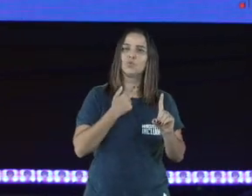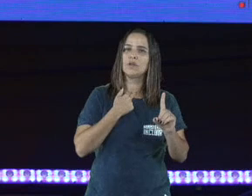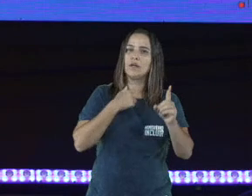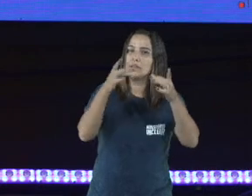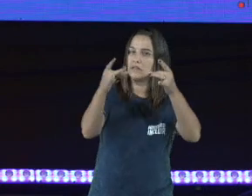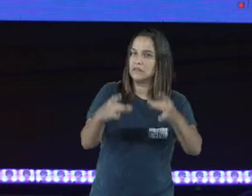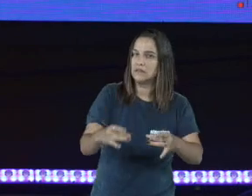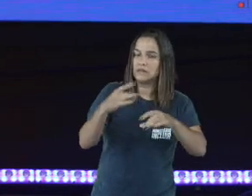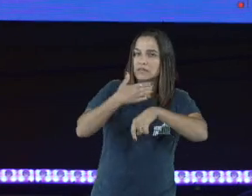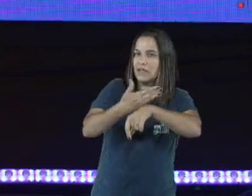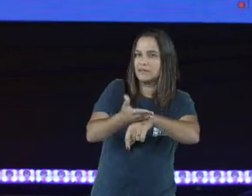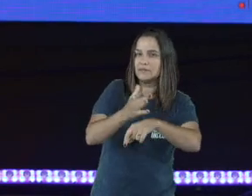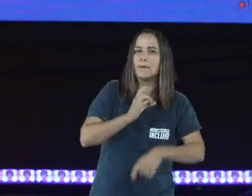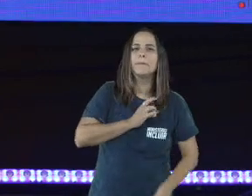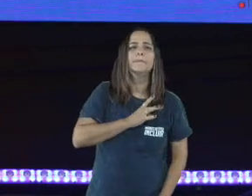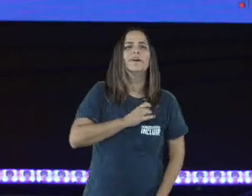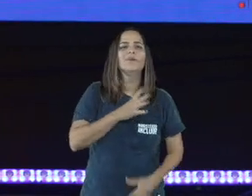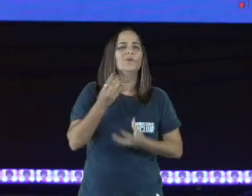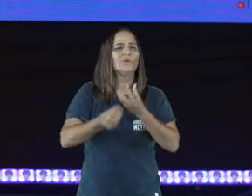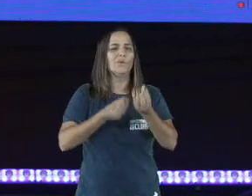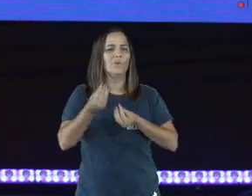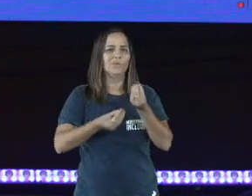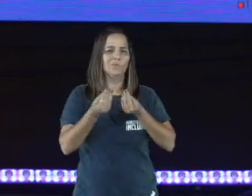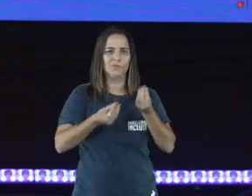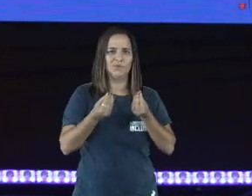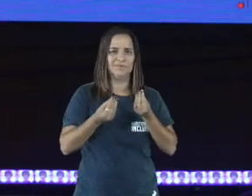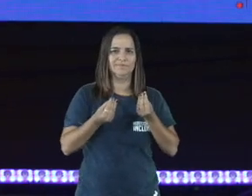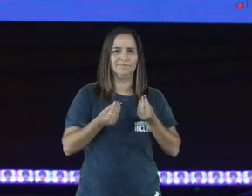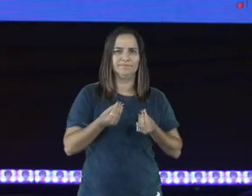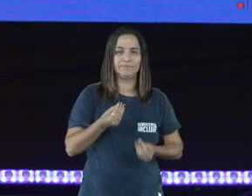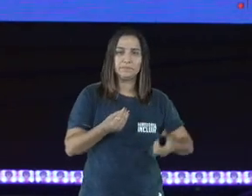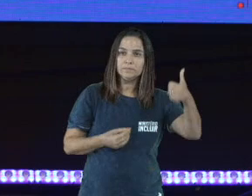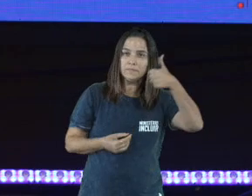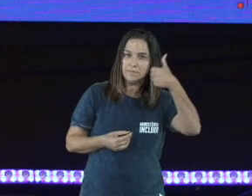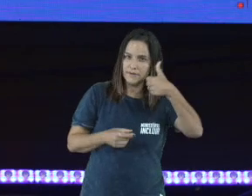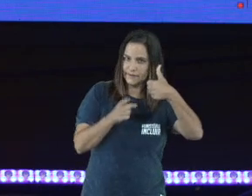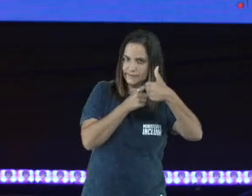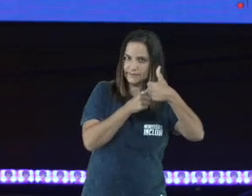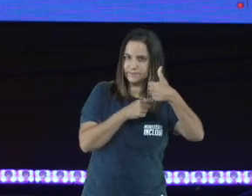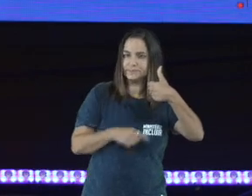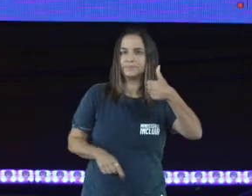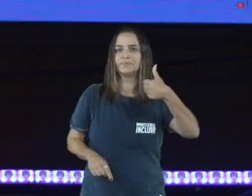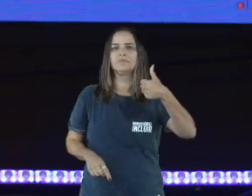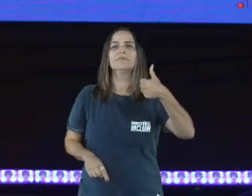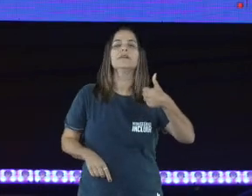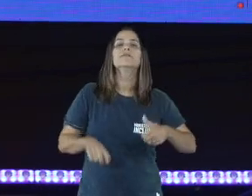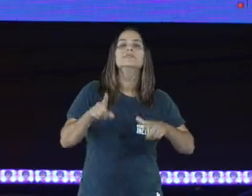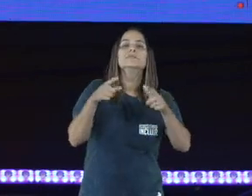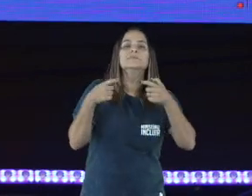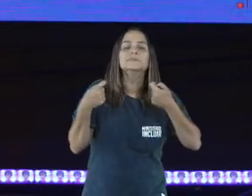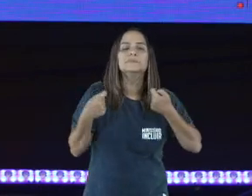medo e a gente precisa de algumas coisas primeiro tem uma razão consistente para enfrentá-lo